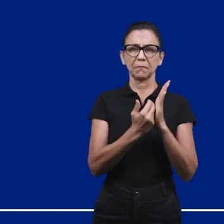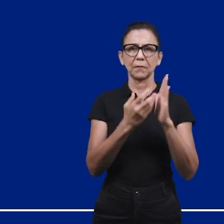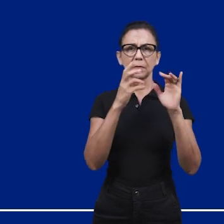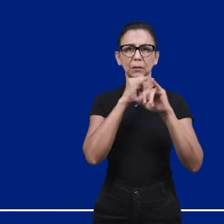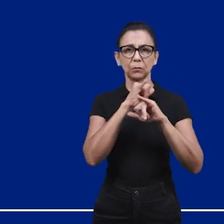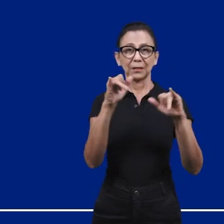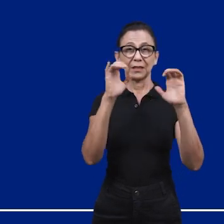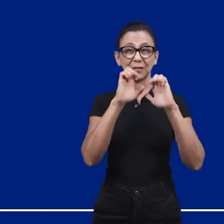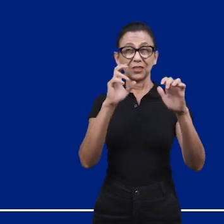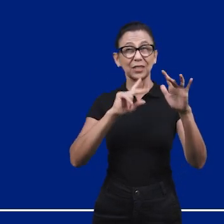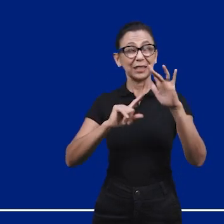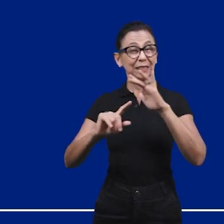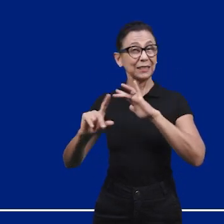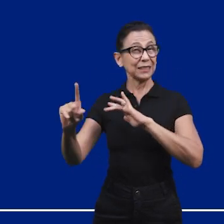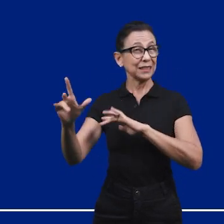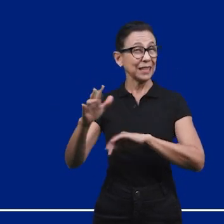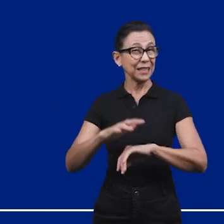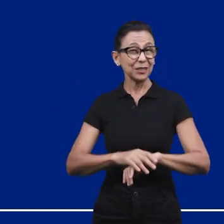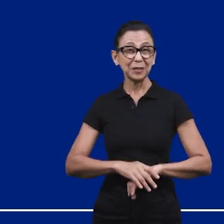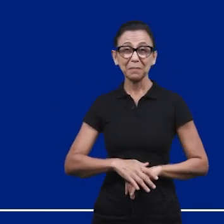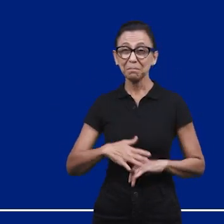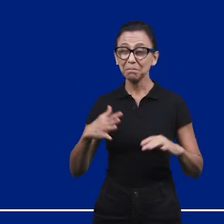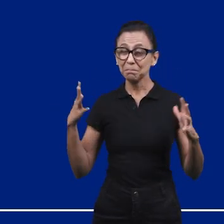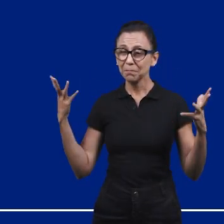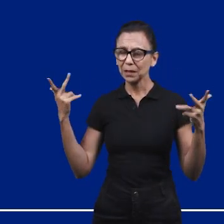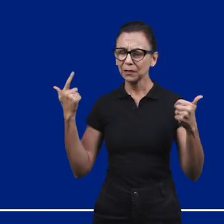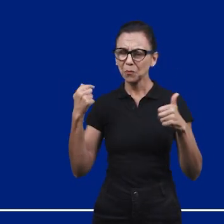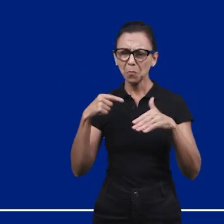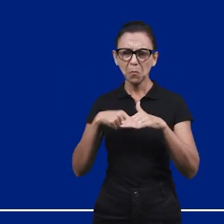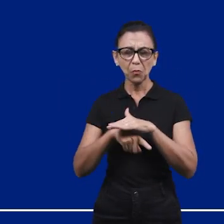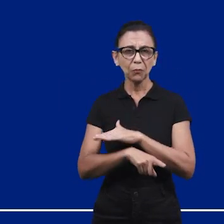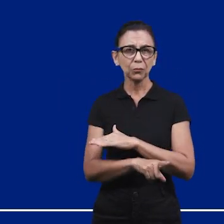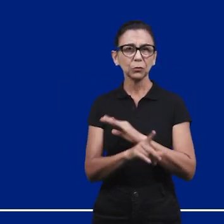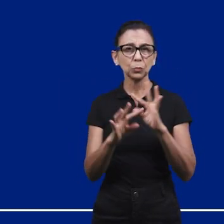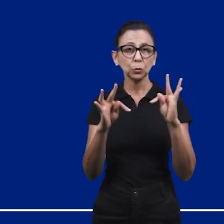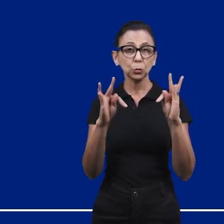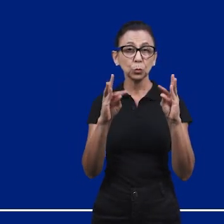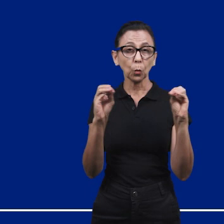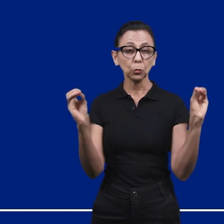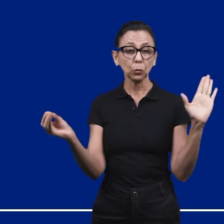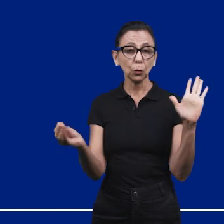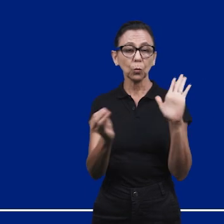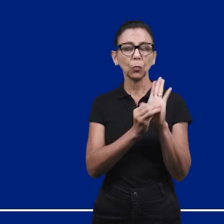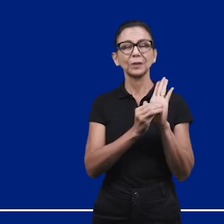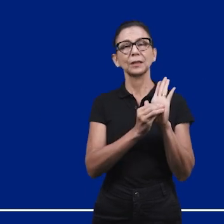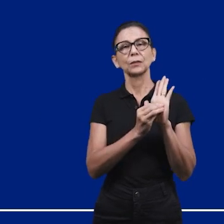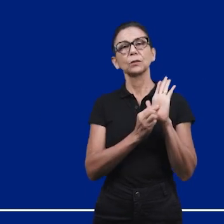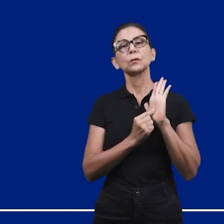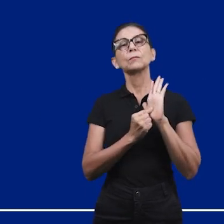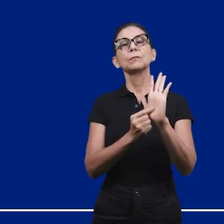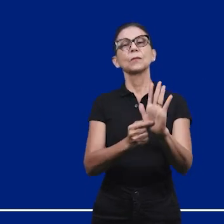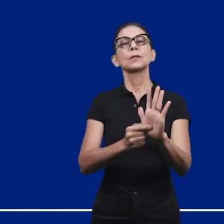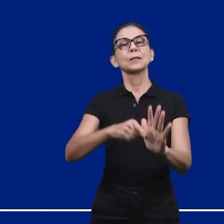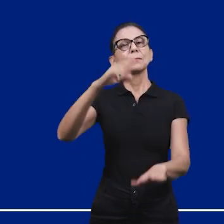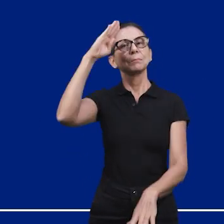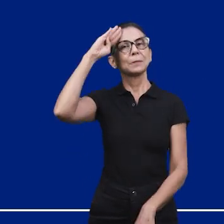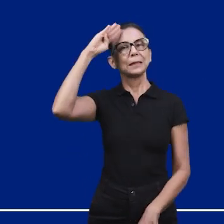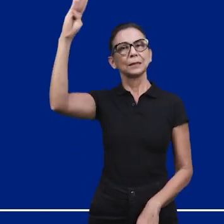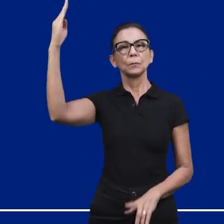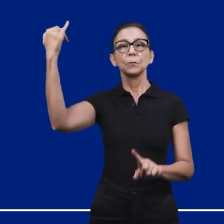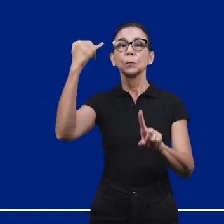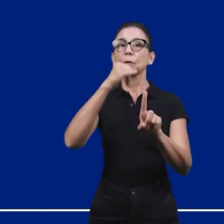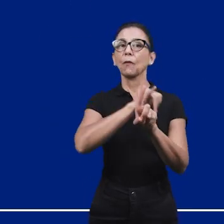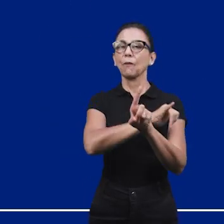Anunciando o Evangelho Eterno é de uma riqueza ímpar, pois todos os seus conteúdos mostram principalmente o